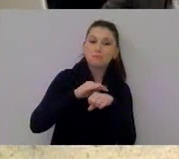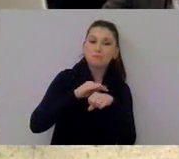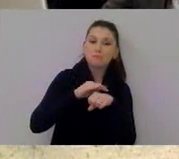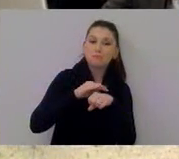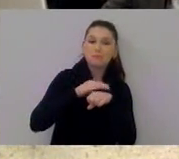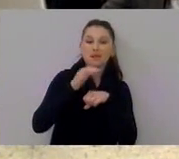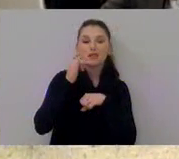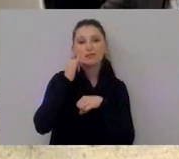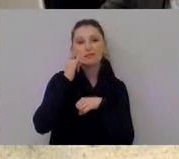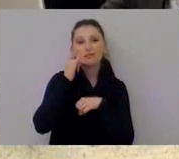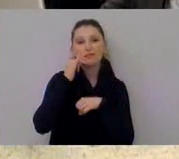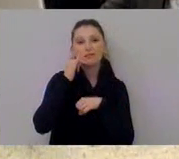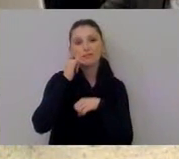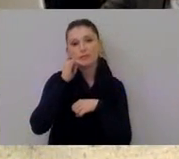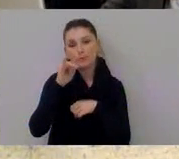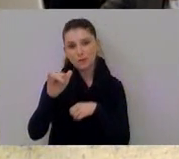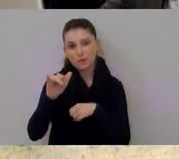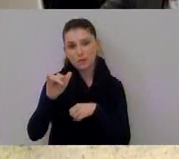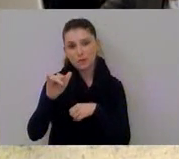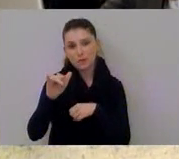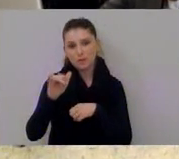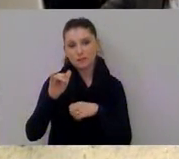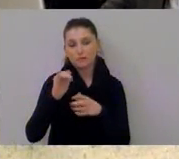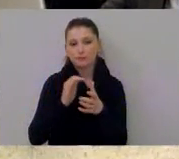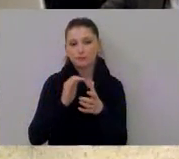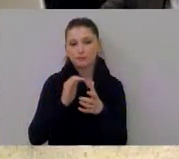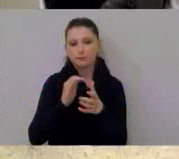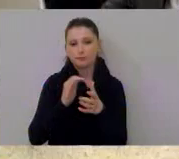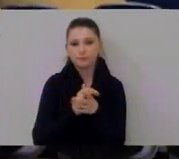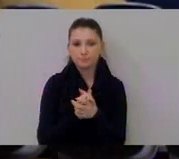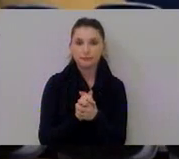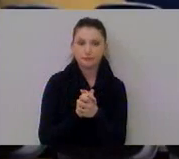estamos solicitando também